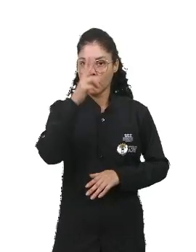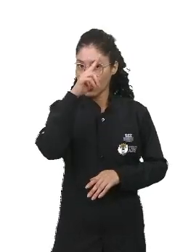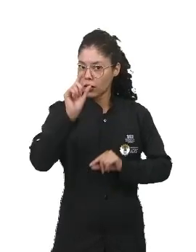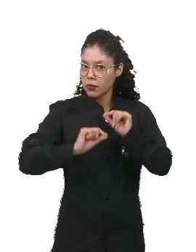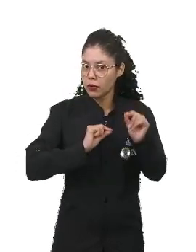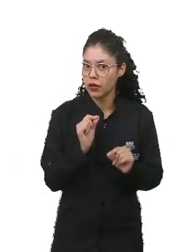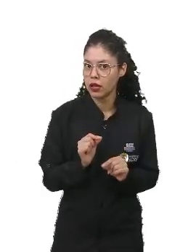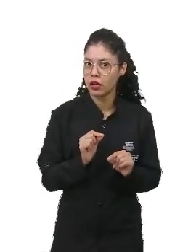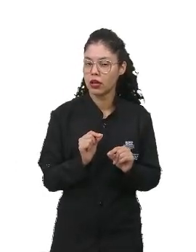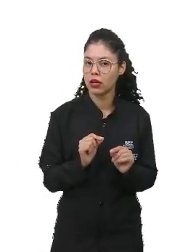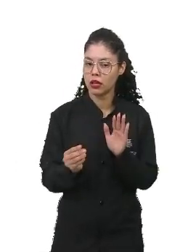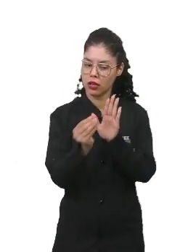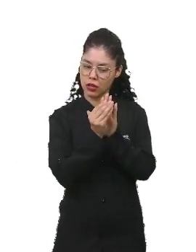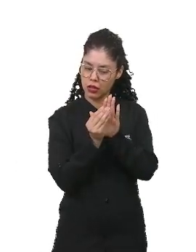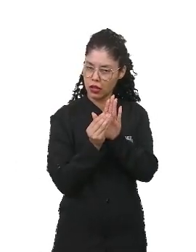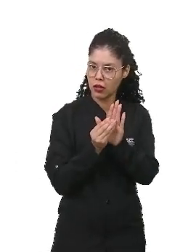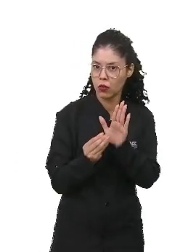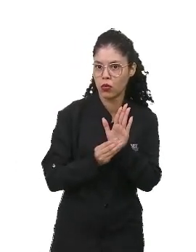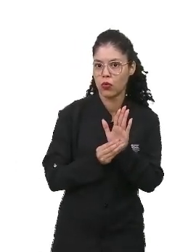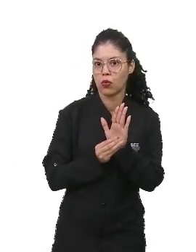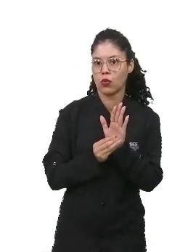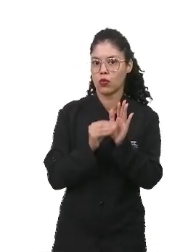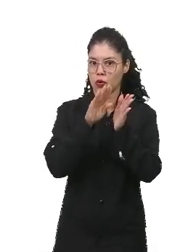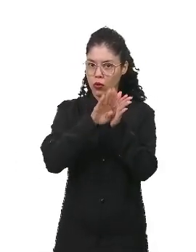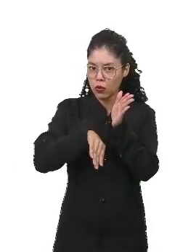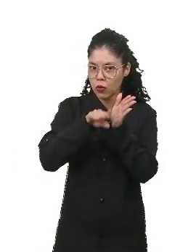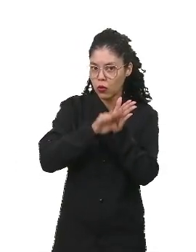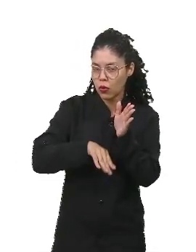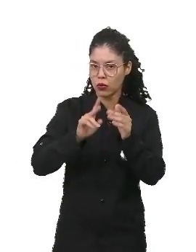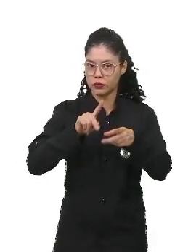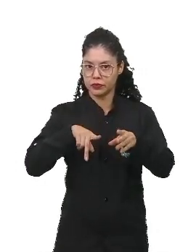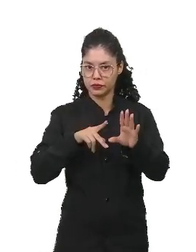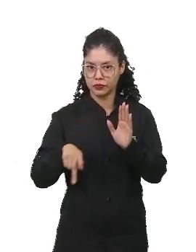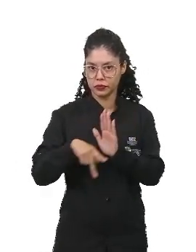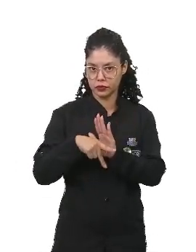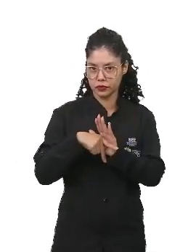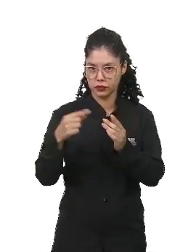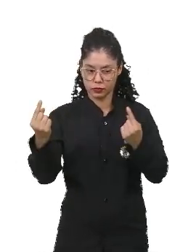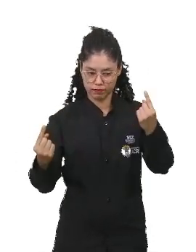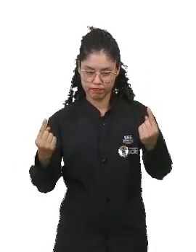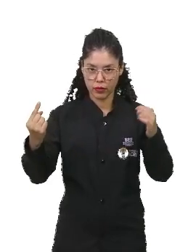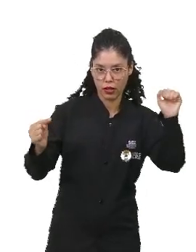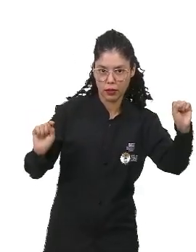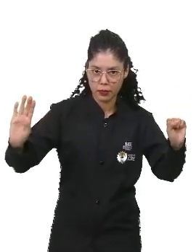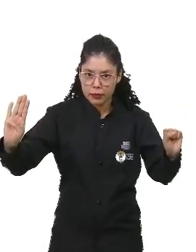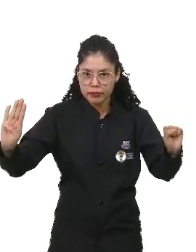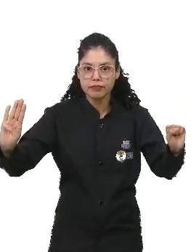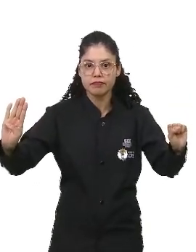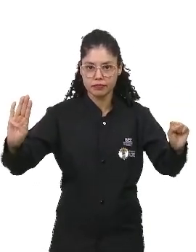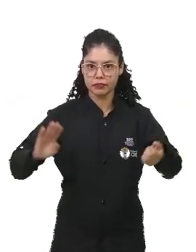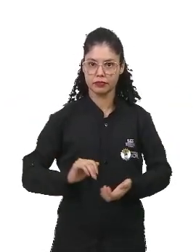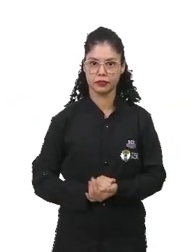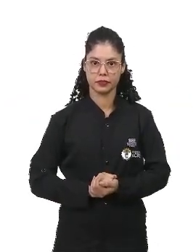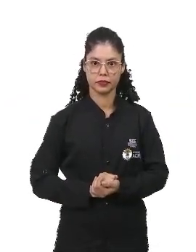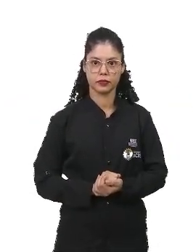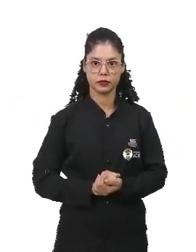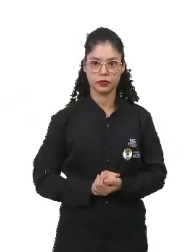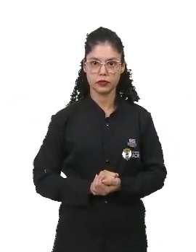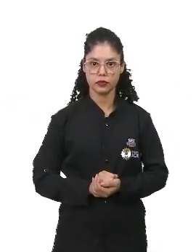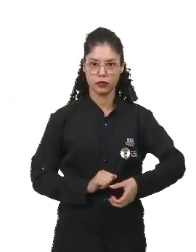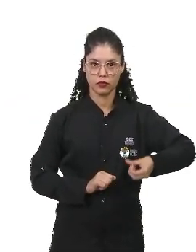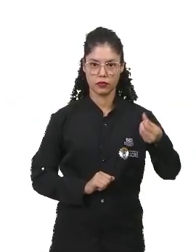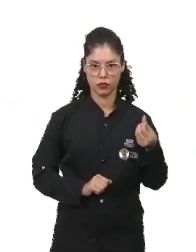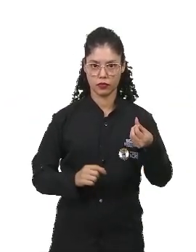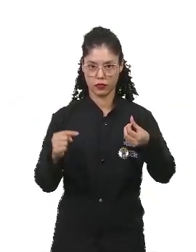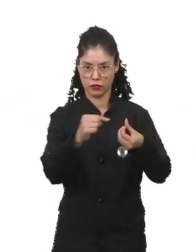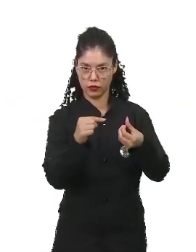Lembrando que o vetor é dado pelas subtrações das componentes correspondentes. Então, eu vou pegar 6 menos